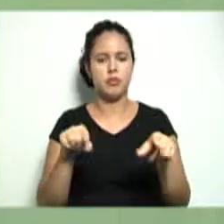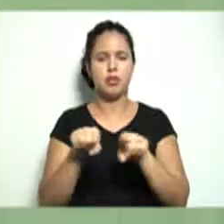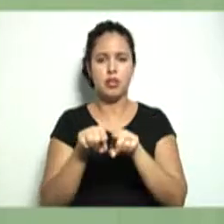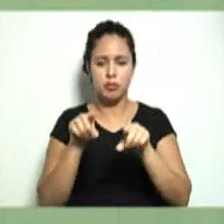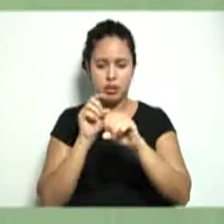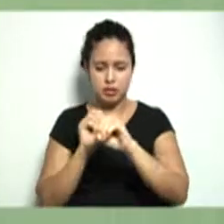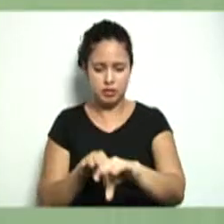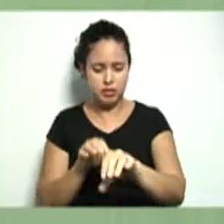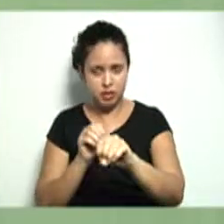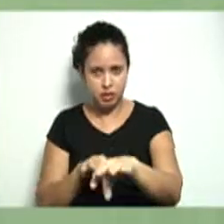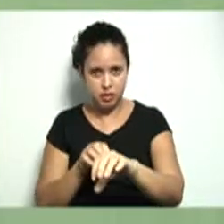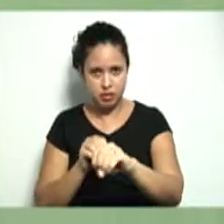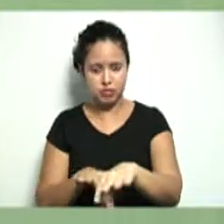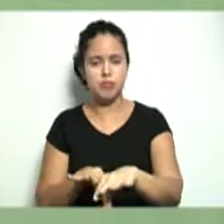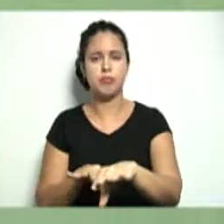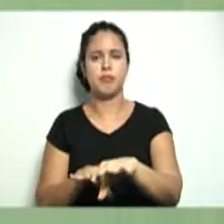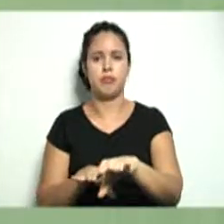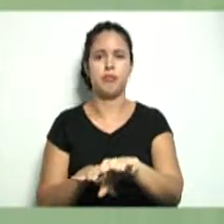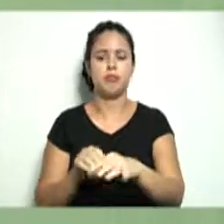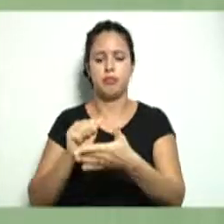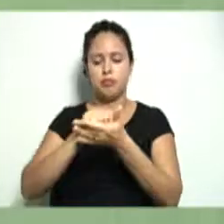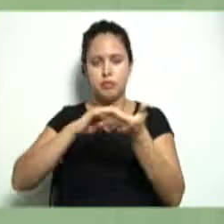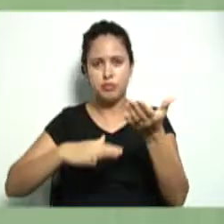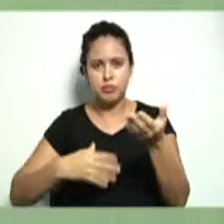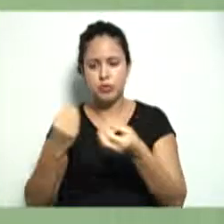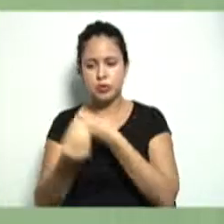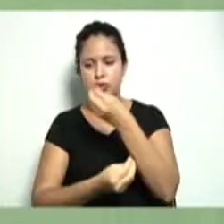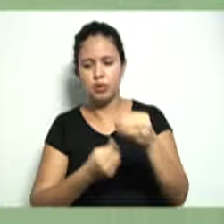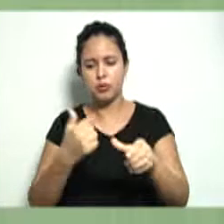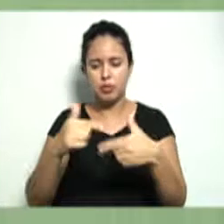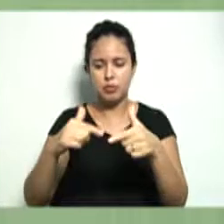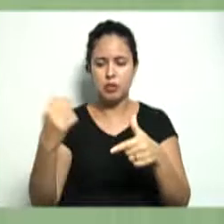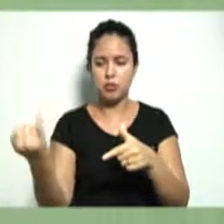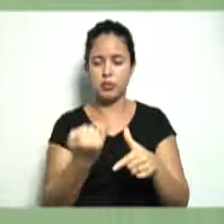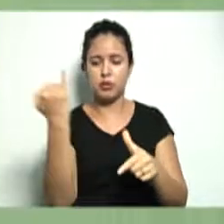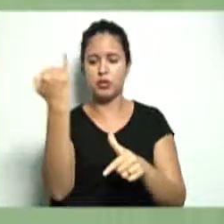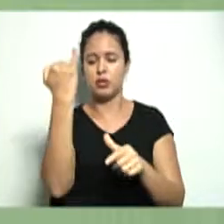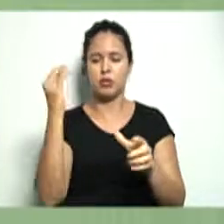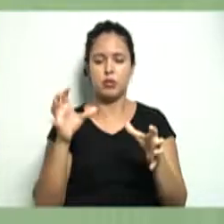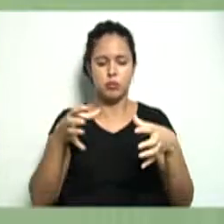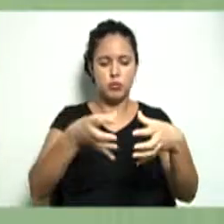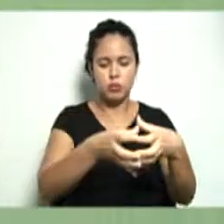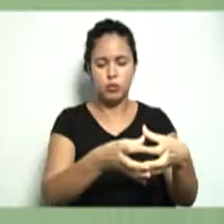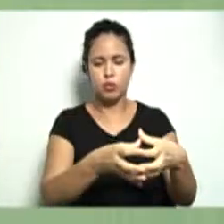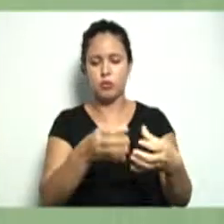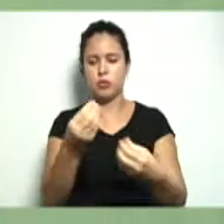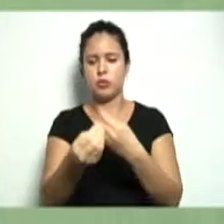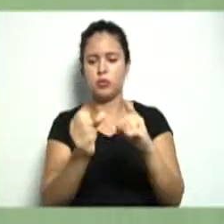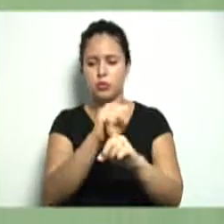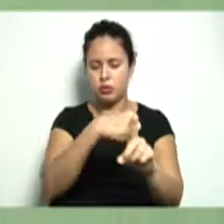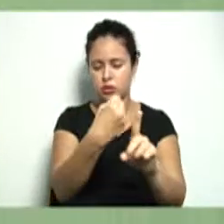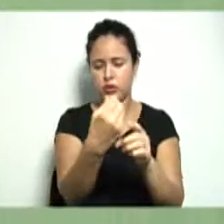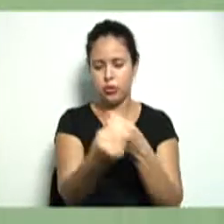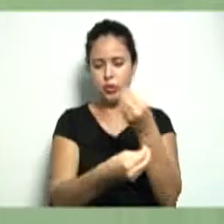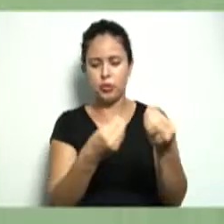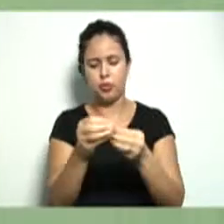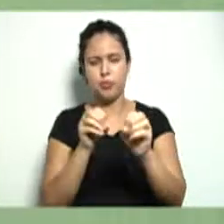ensinavam as atividades que eram importantes para aquele grupo social.